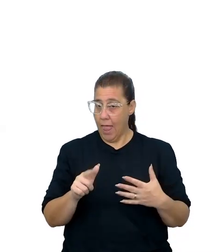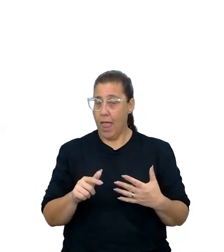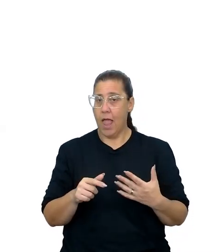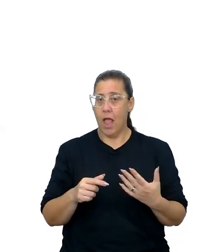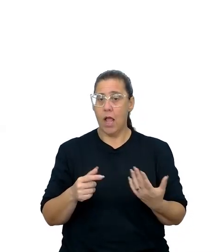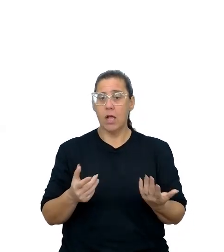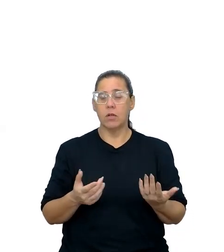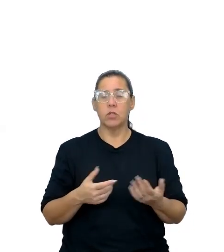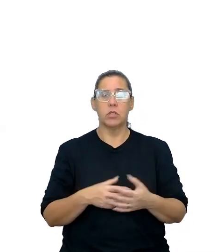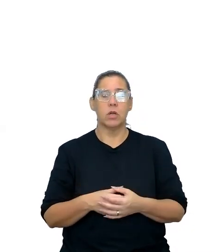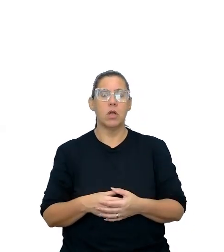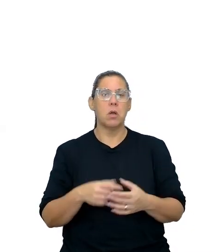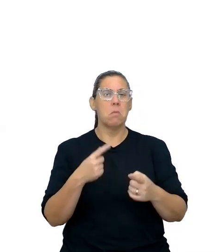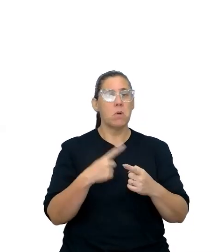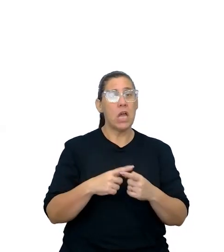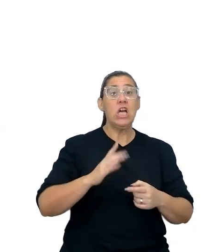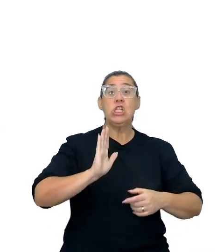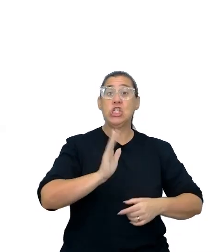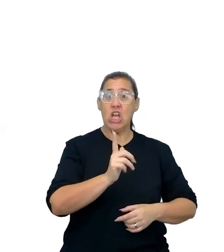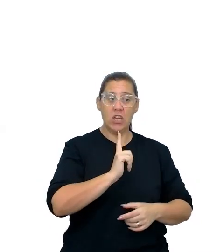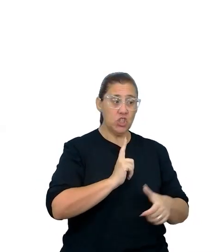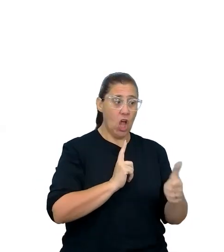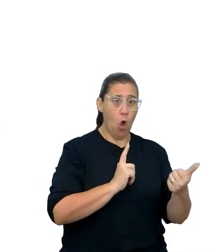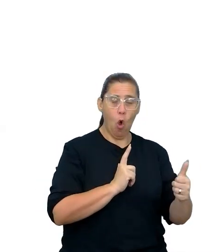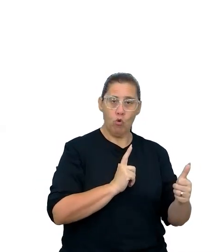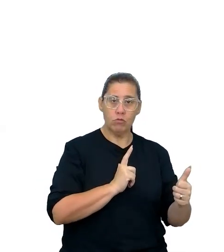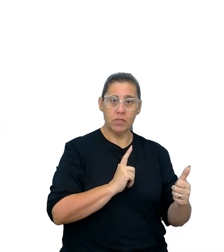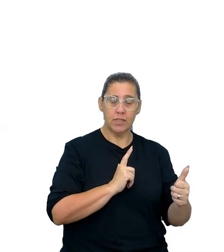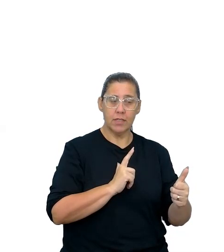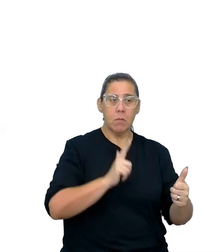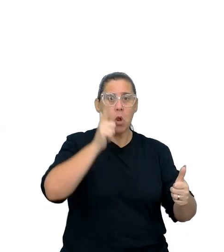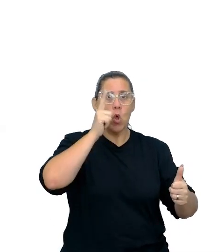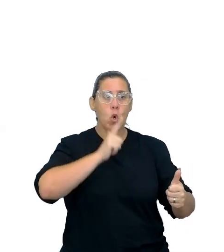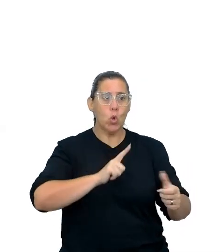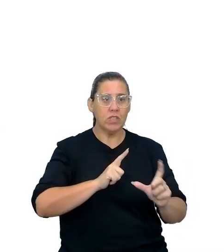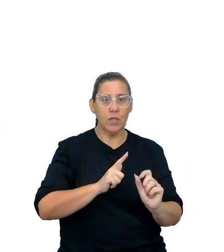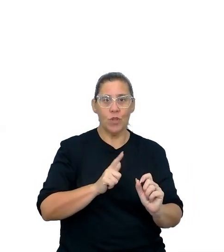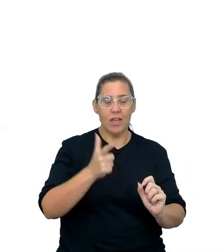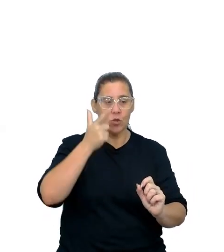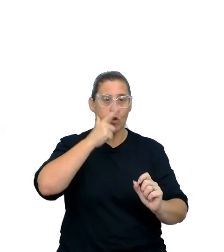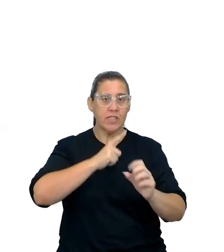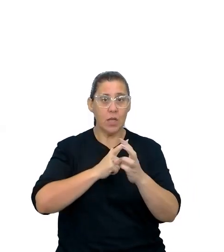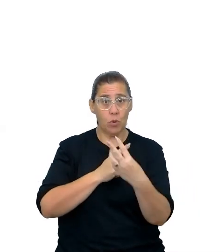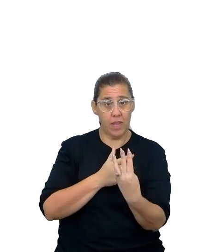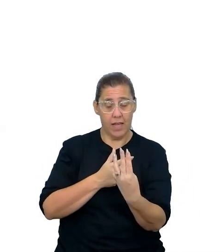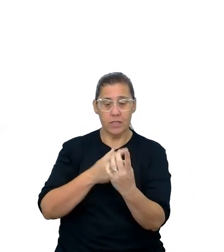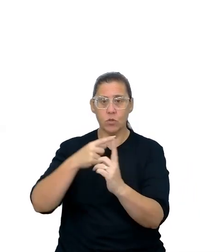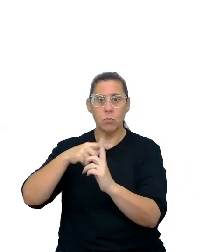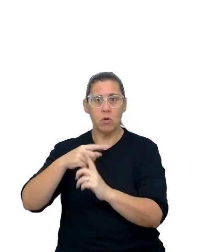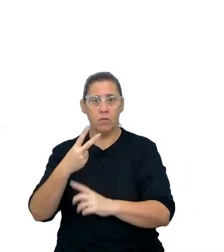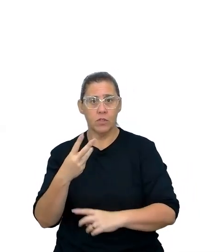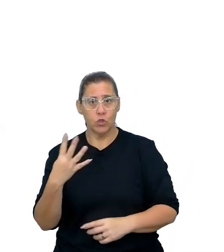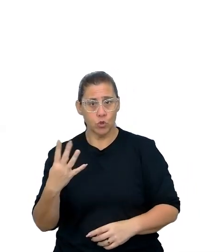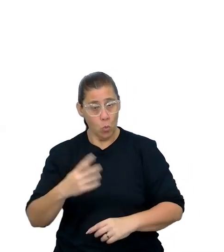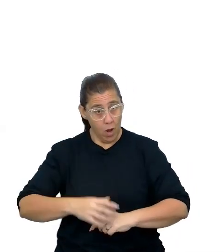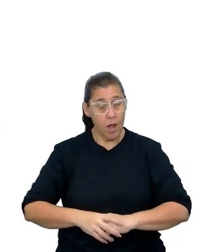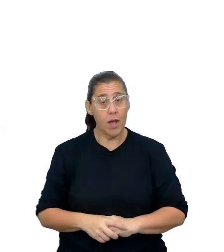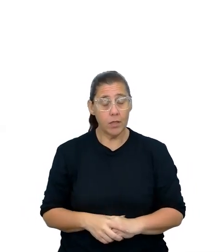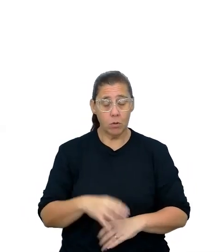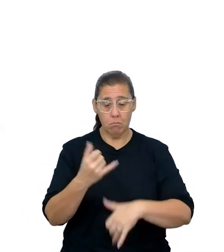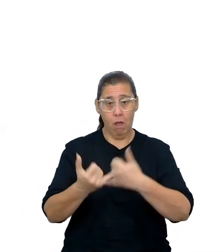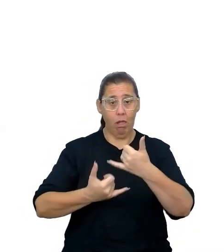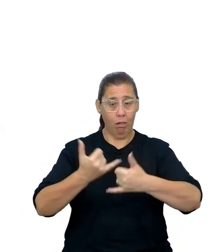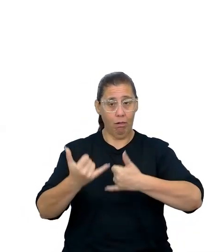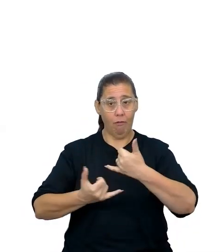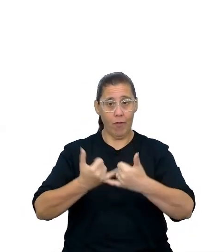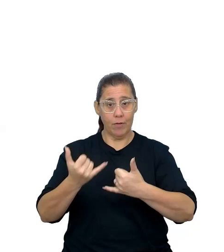esses momentos, né? O que ele já possuía, o que ele foi ganhando nessa rodada, né? Com relação ao jogo